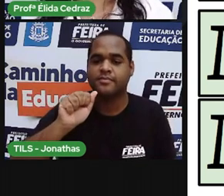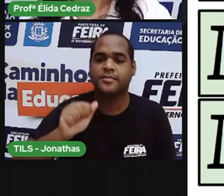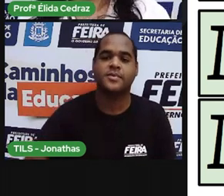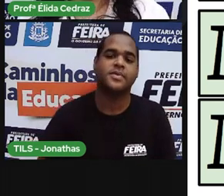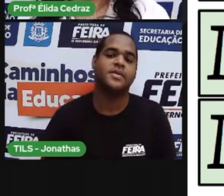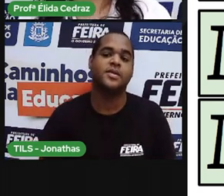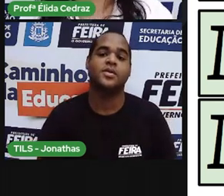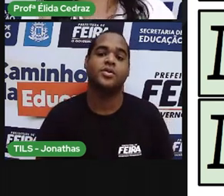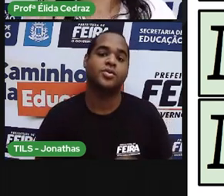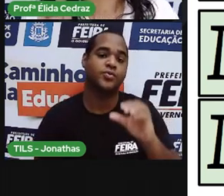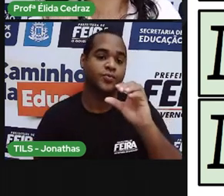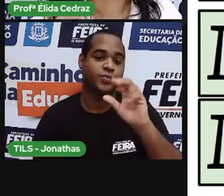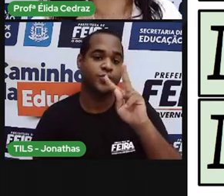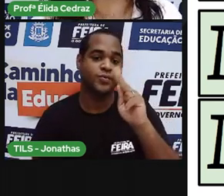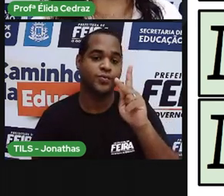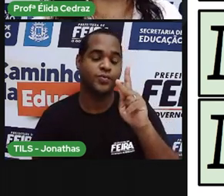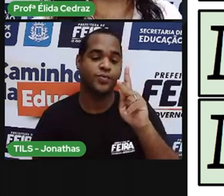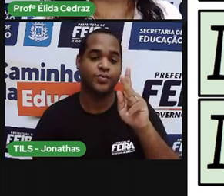Chulé,